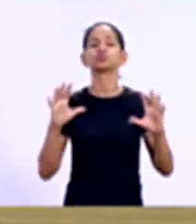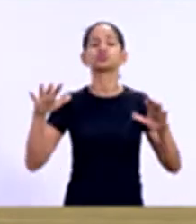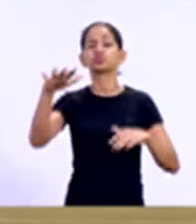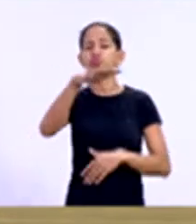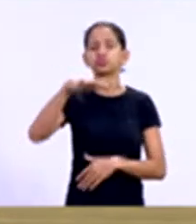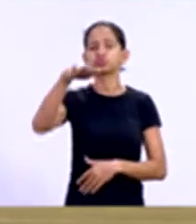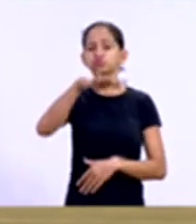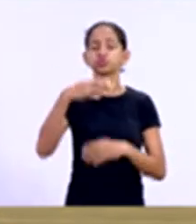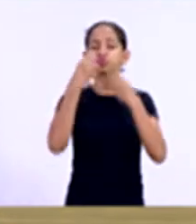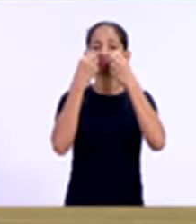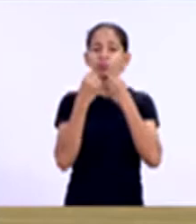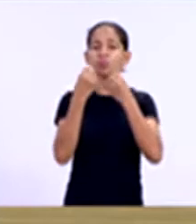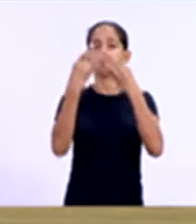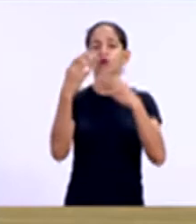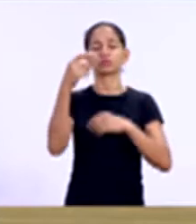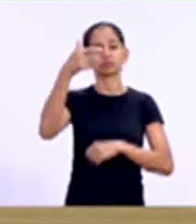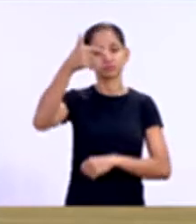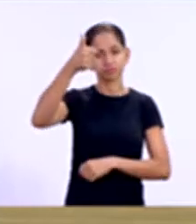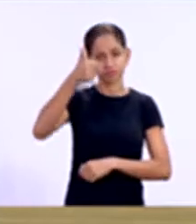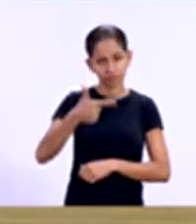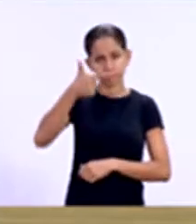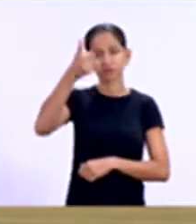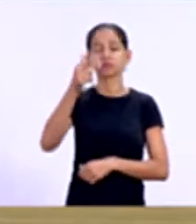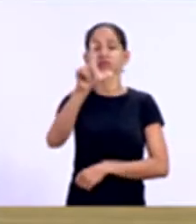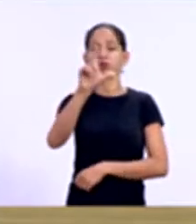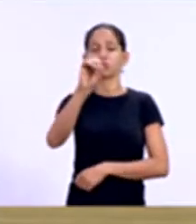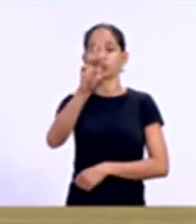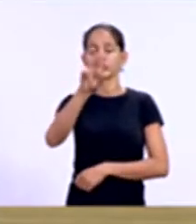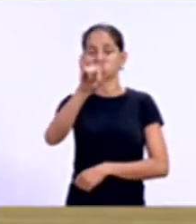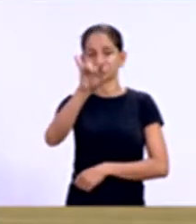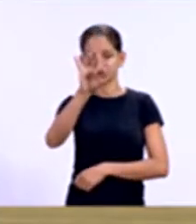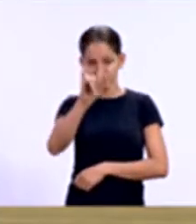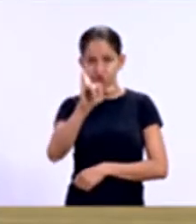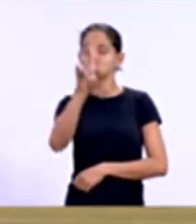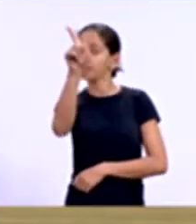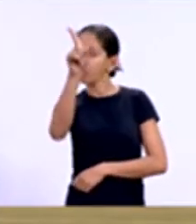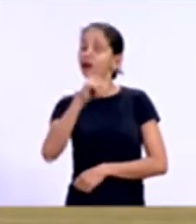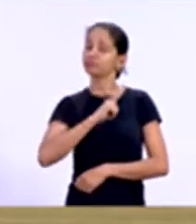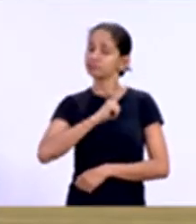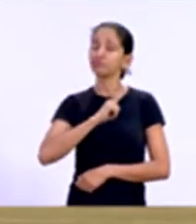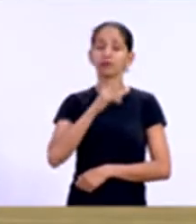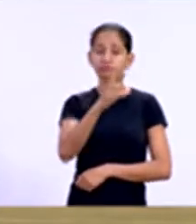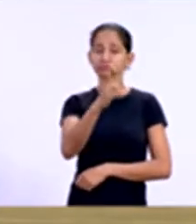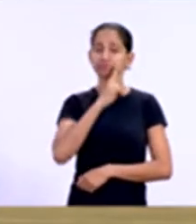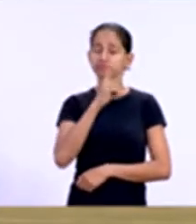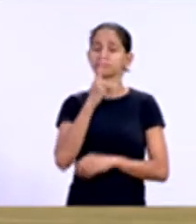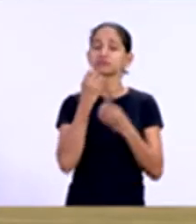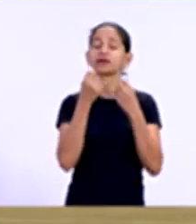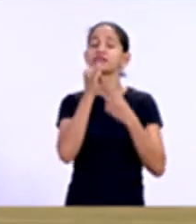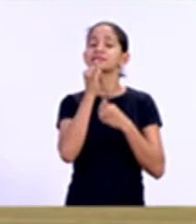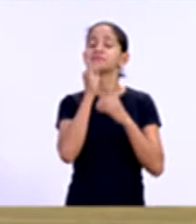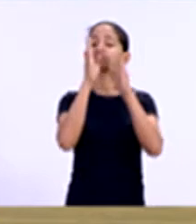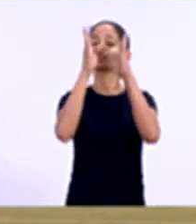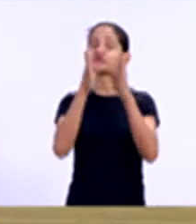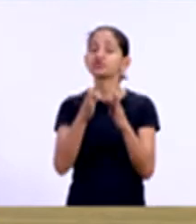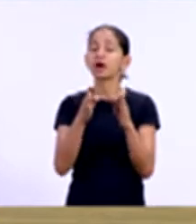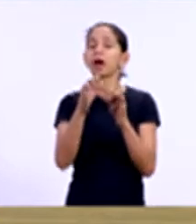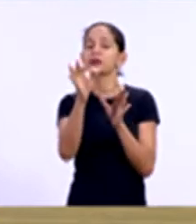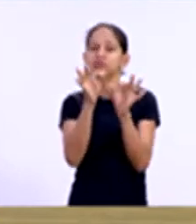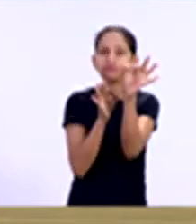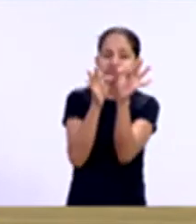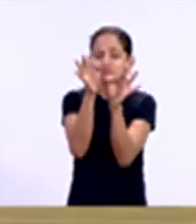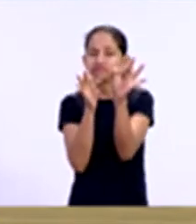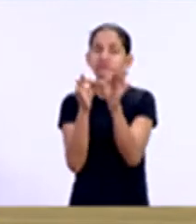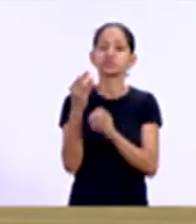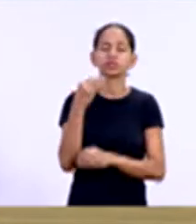do anterior, da Loreni de Alta Floresta. Então, são respostas, vamos dizer assim, já bem trabalhadas dentro da